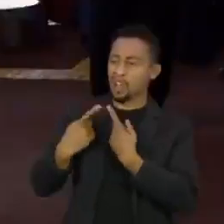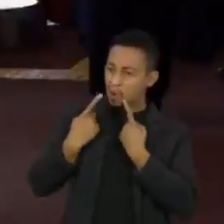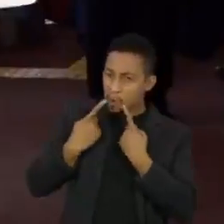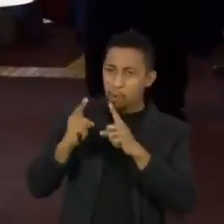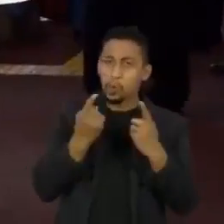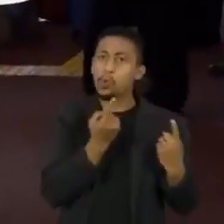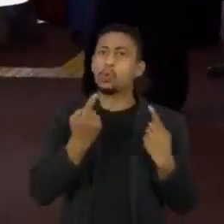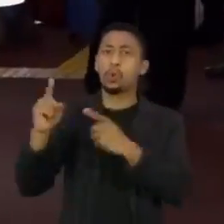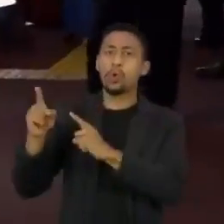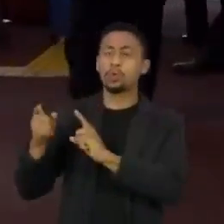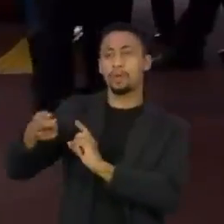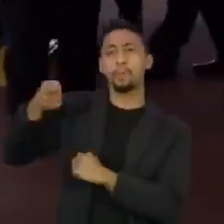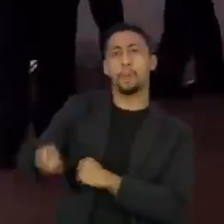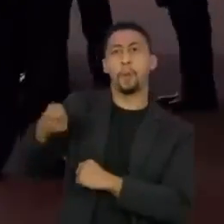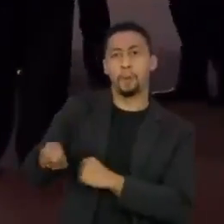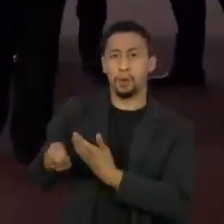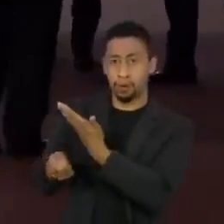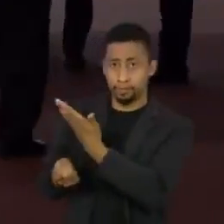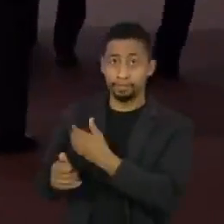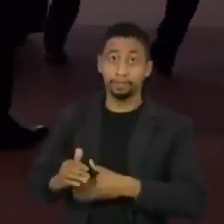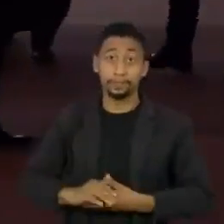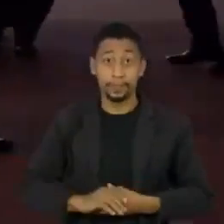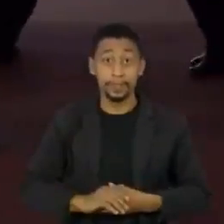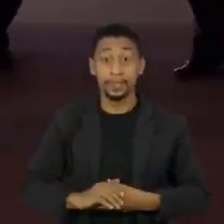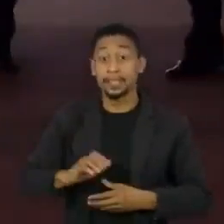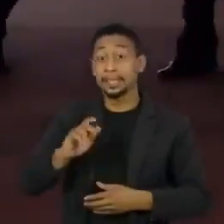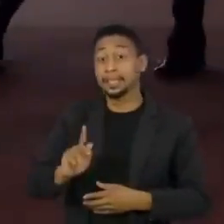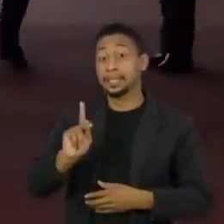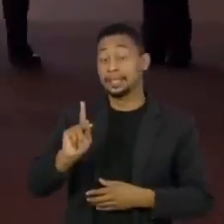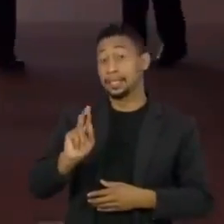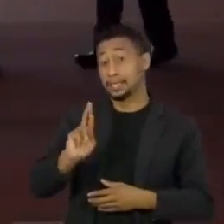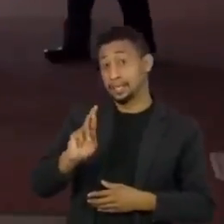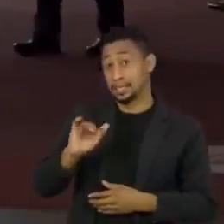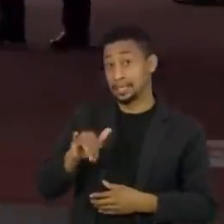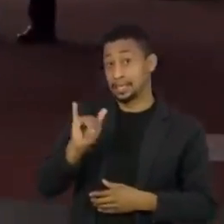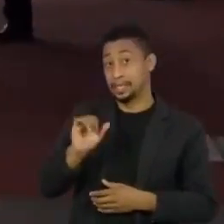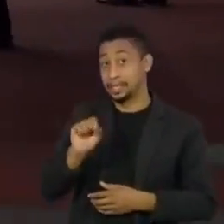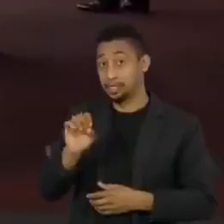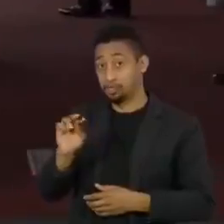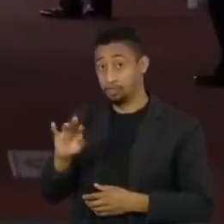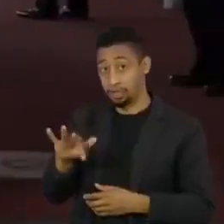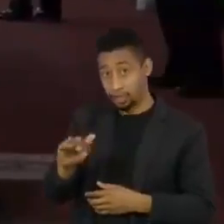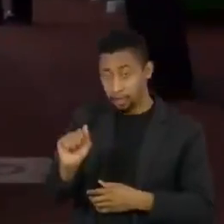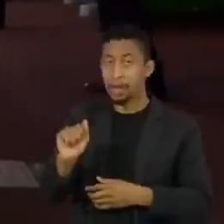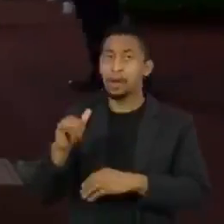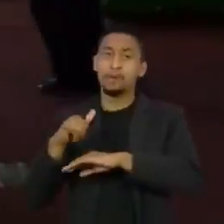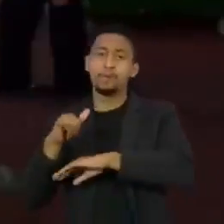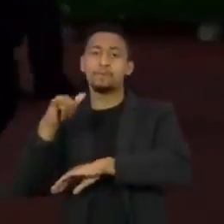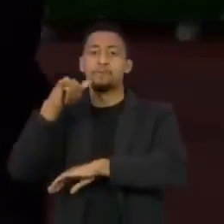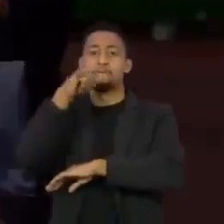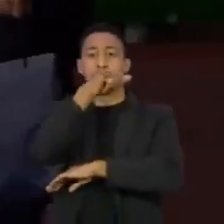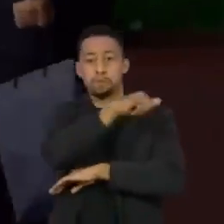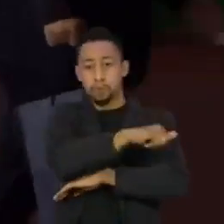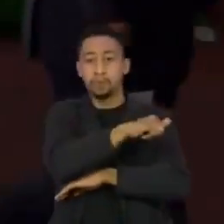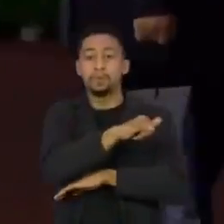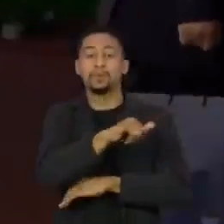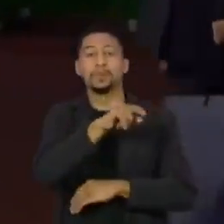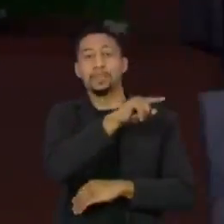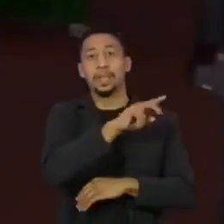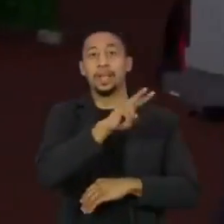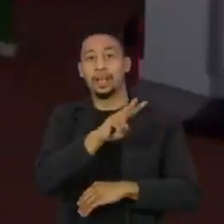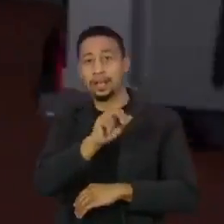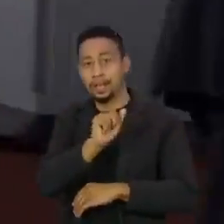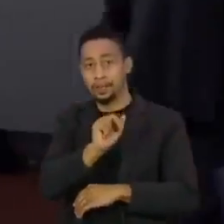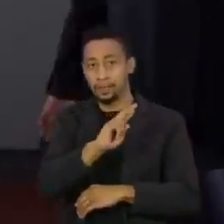ditadura Oi Cristina deveria embarcar em um voo com destino a Varsóvia capital da Polônia